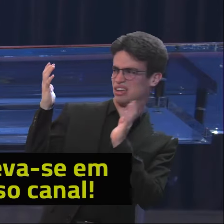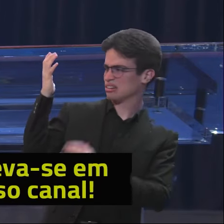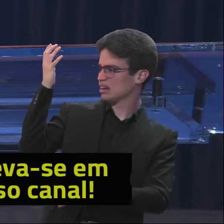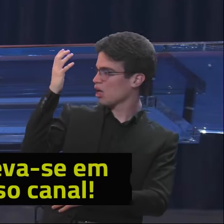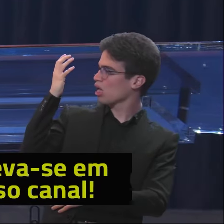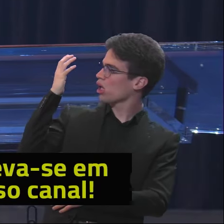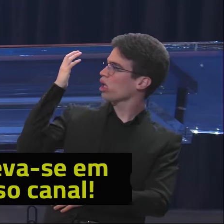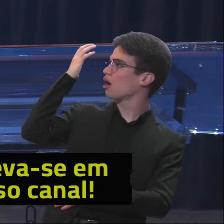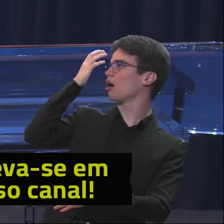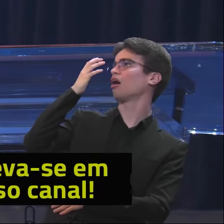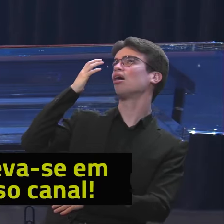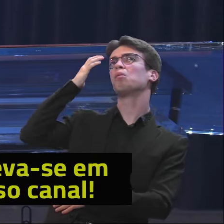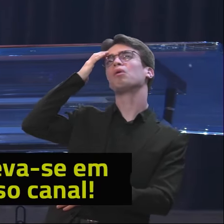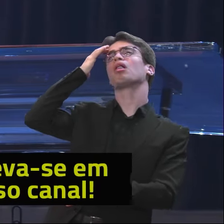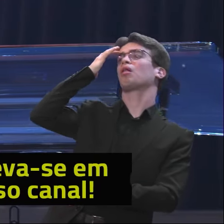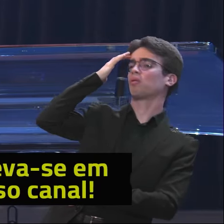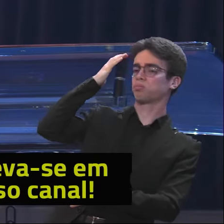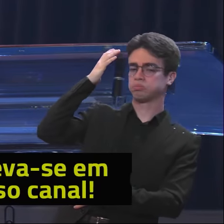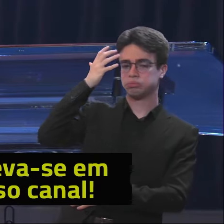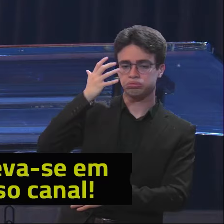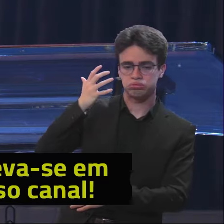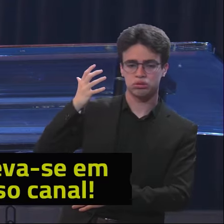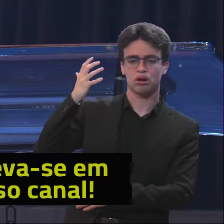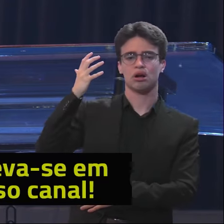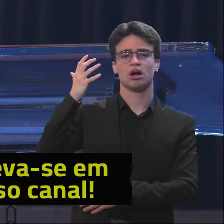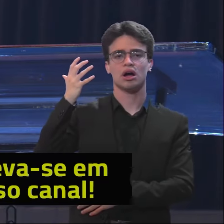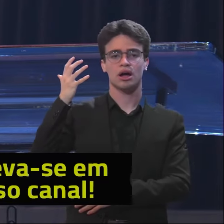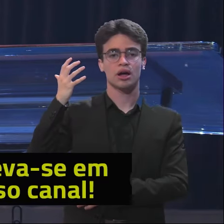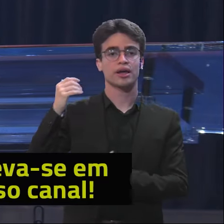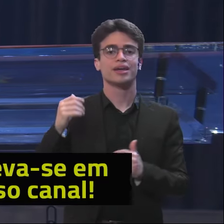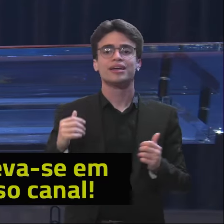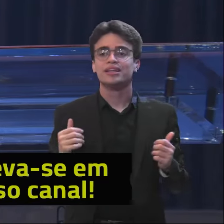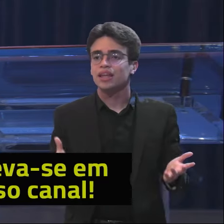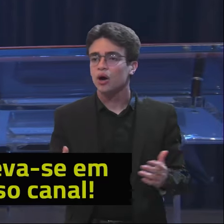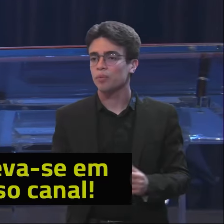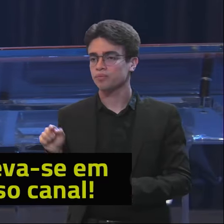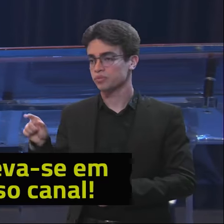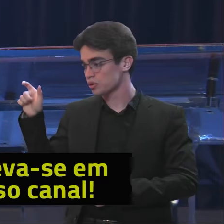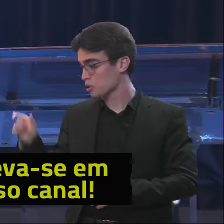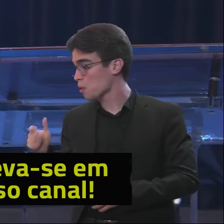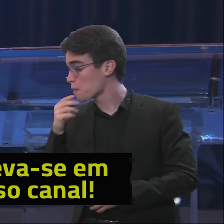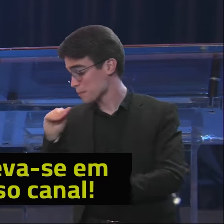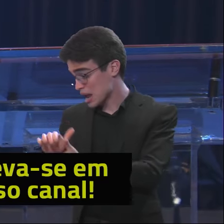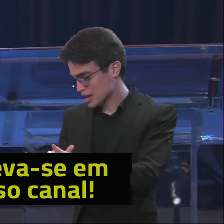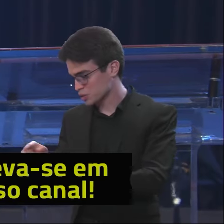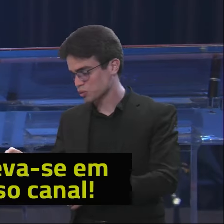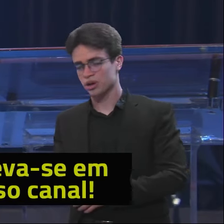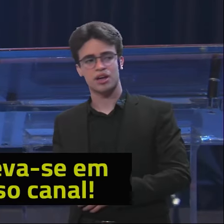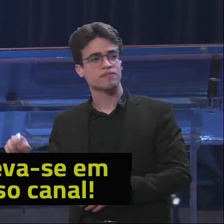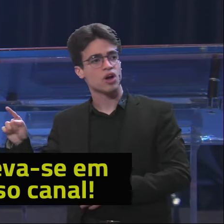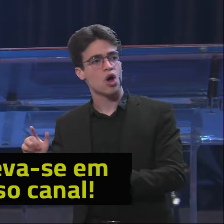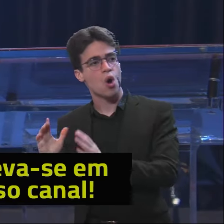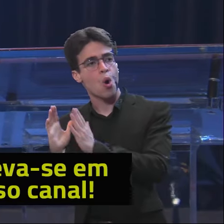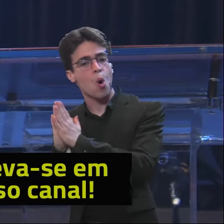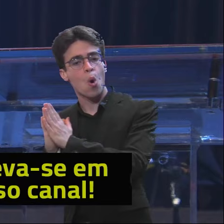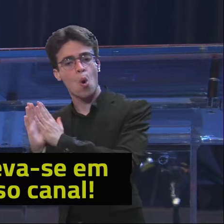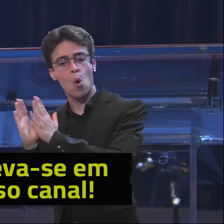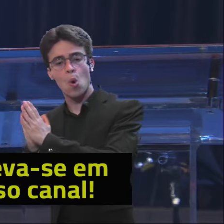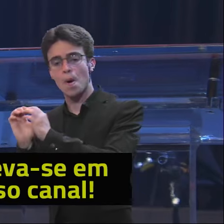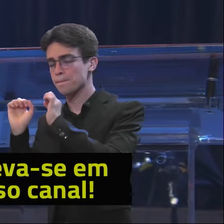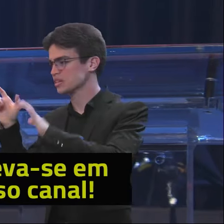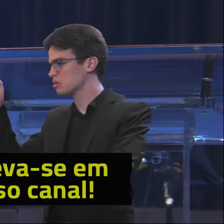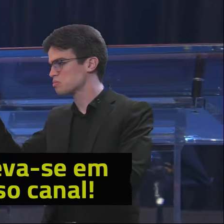aquilo começou a vir na minha mente. De repente, o seu marido começa a orar por alguém que está na reunião de